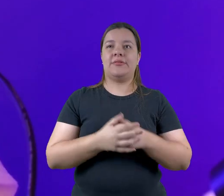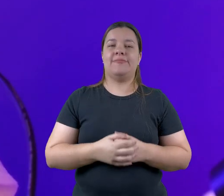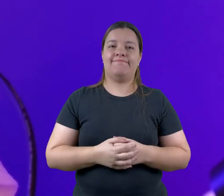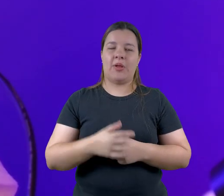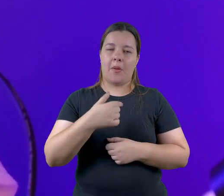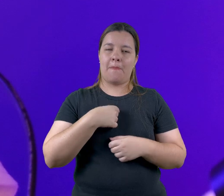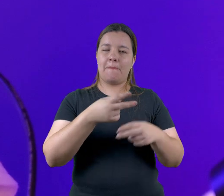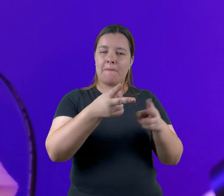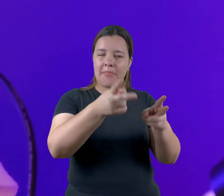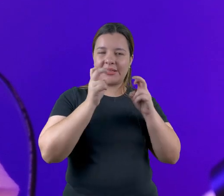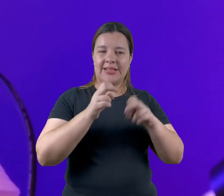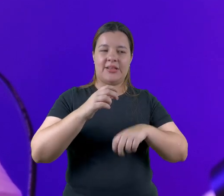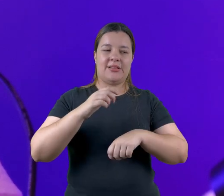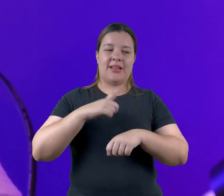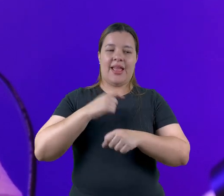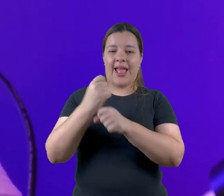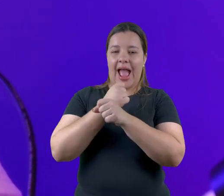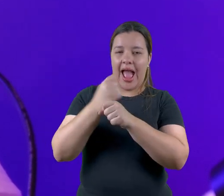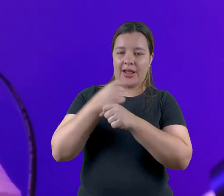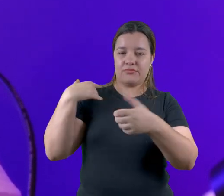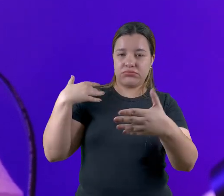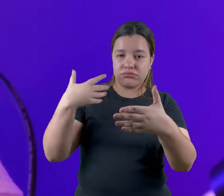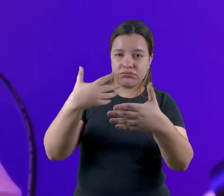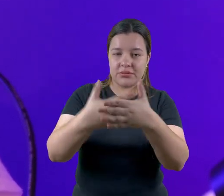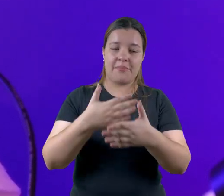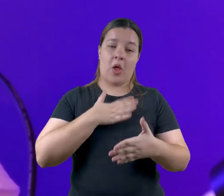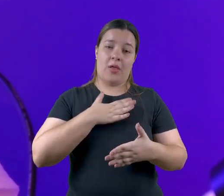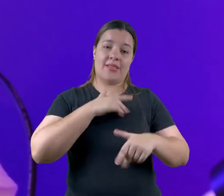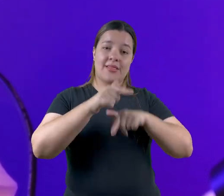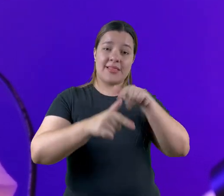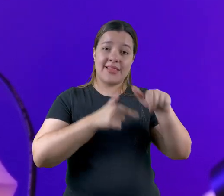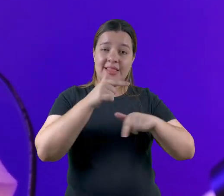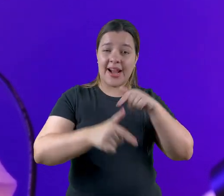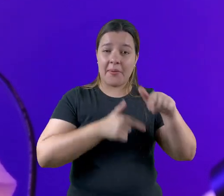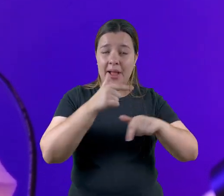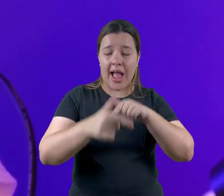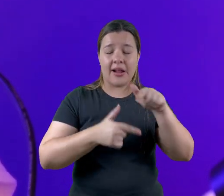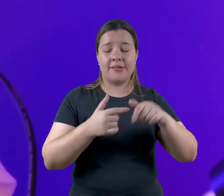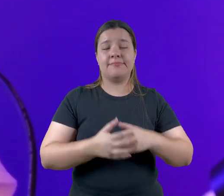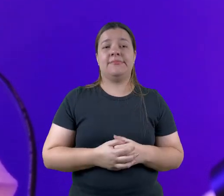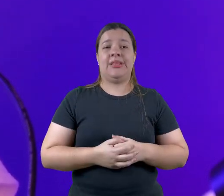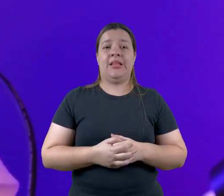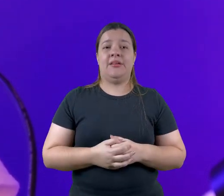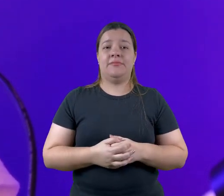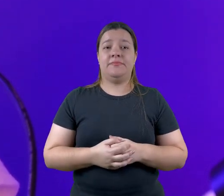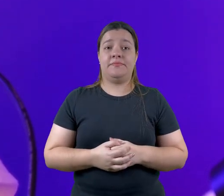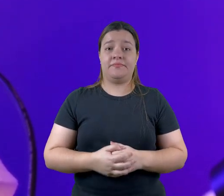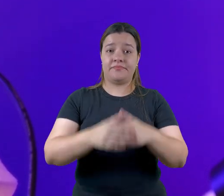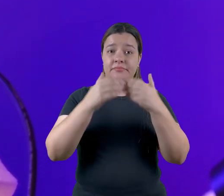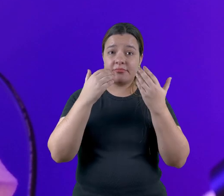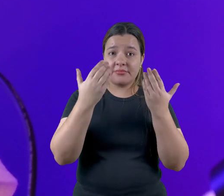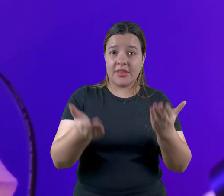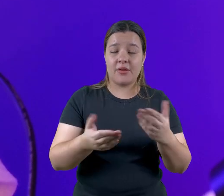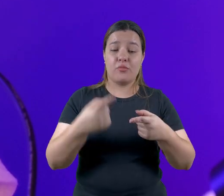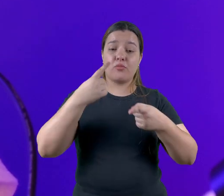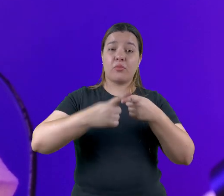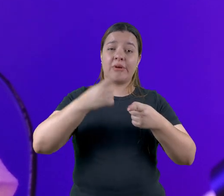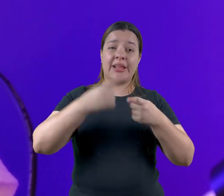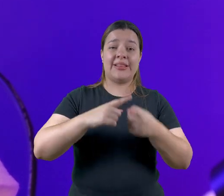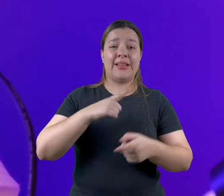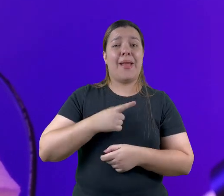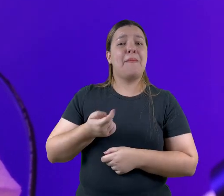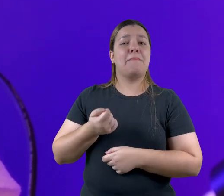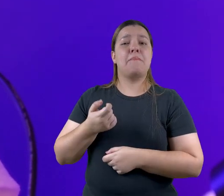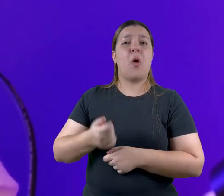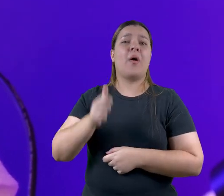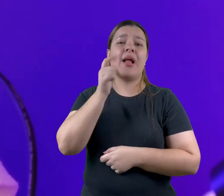também que a gente percebeu ao longo desses anos e eu fazendo esse tipo de de trabalho que a assim eh Por